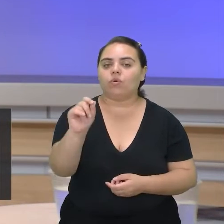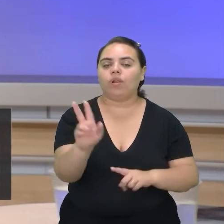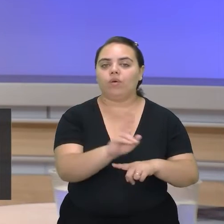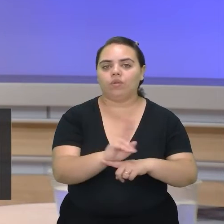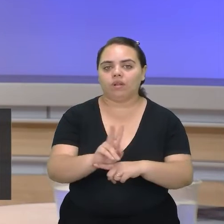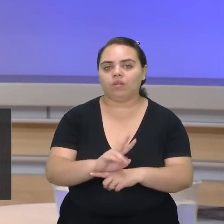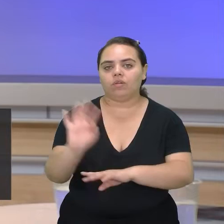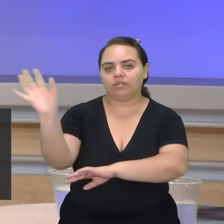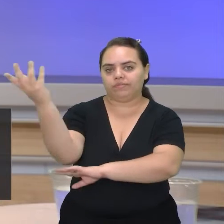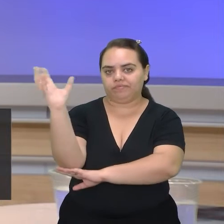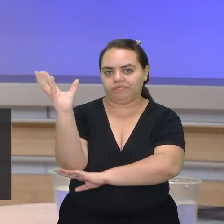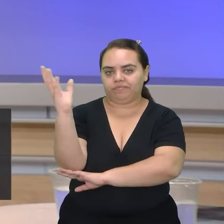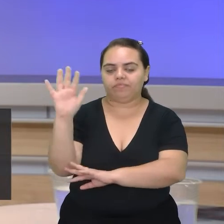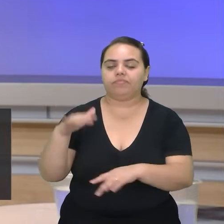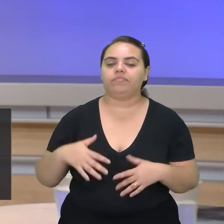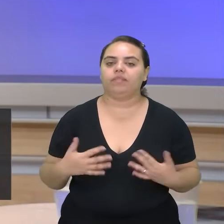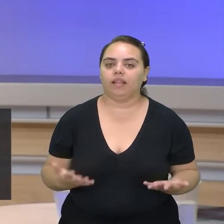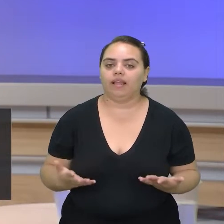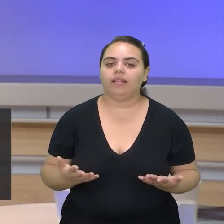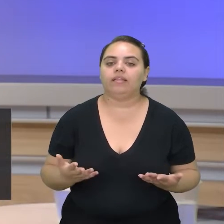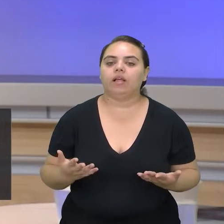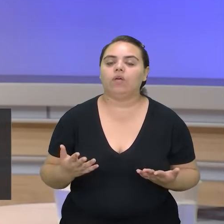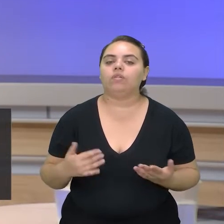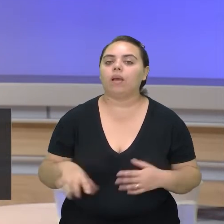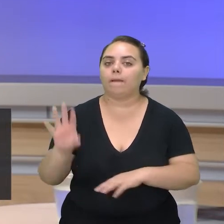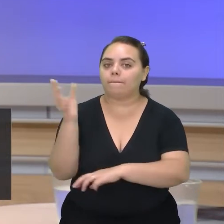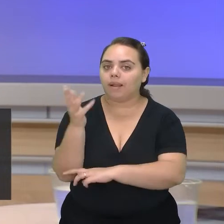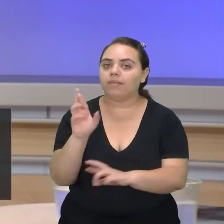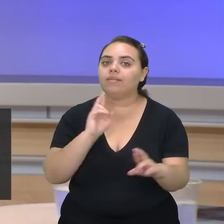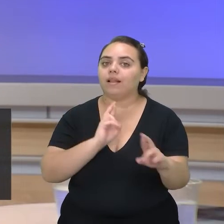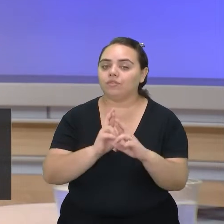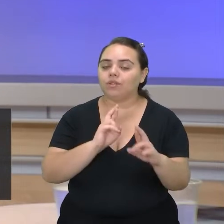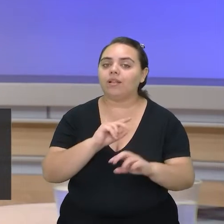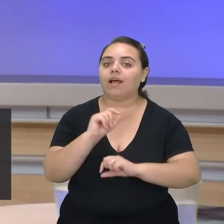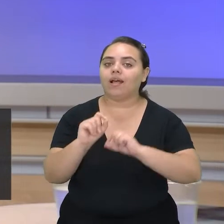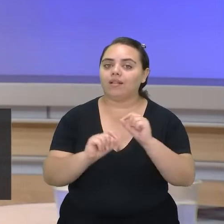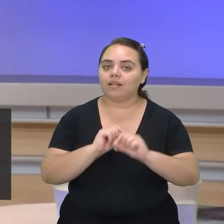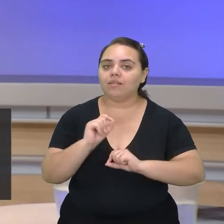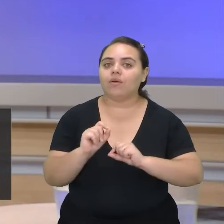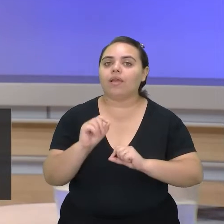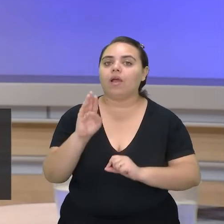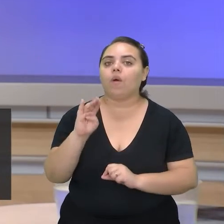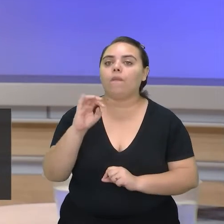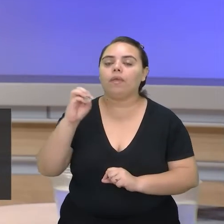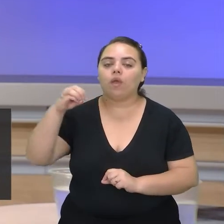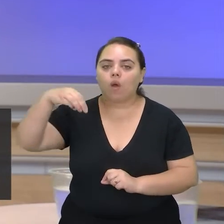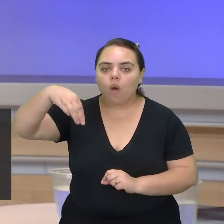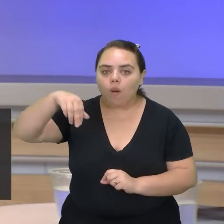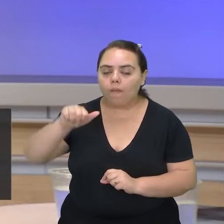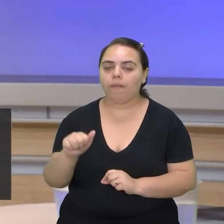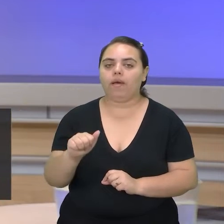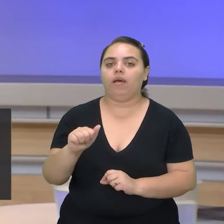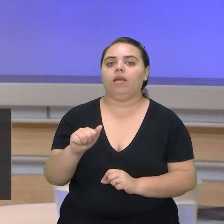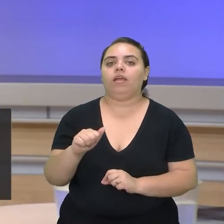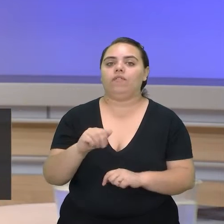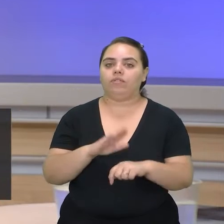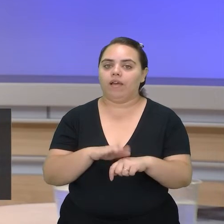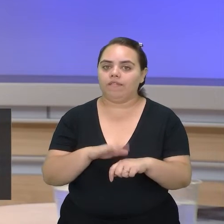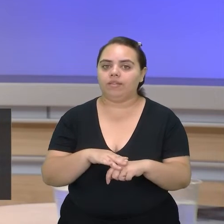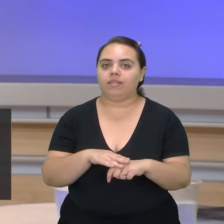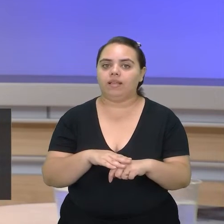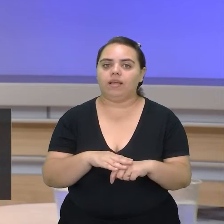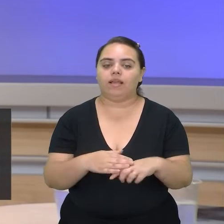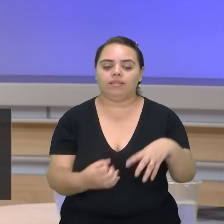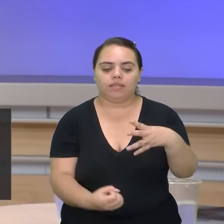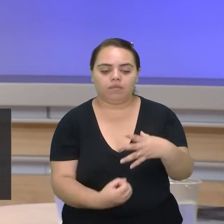plantas. Então, e plantas que estejam relacionadas ao bioma, né, em que se vai fazer o plantio. Então,